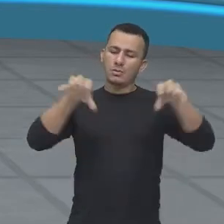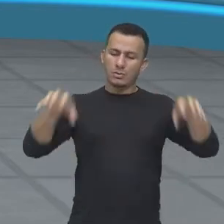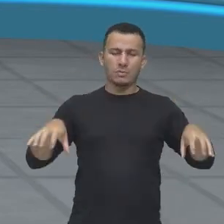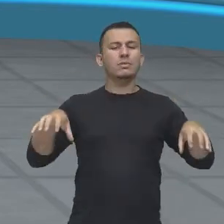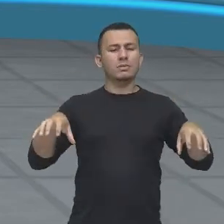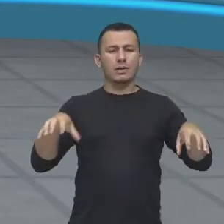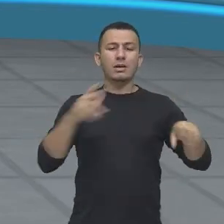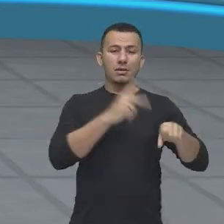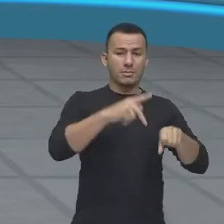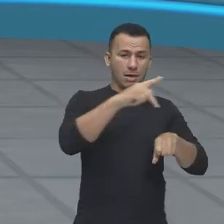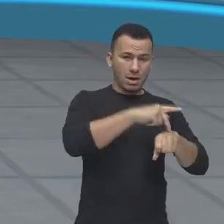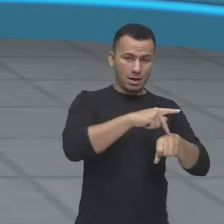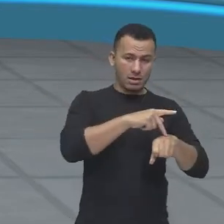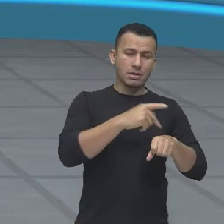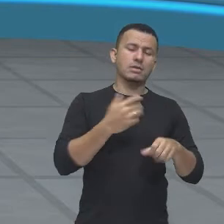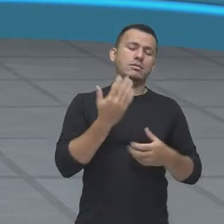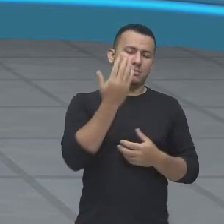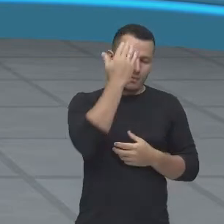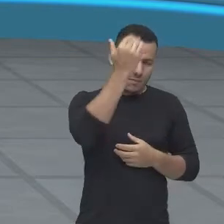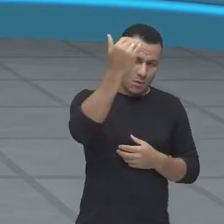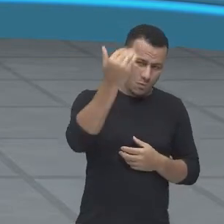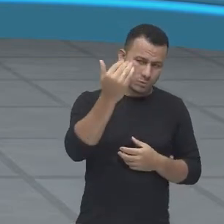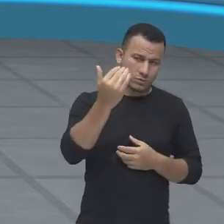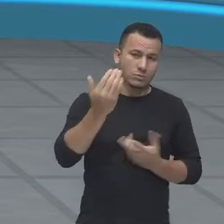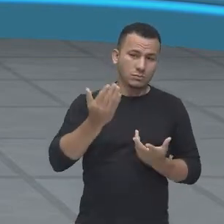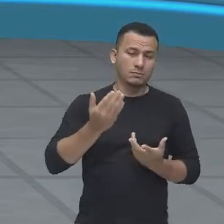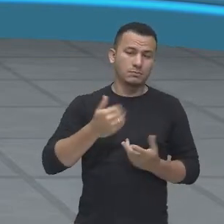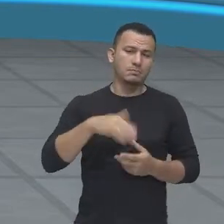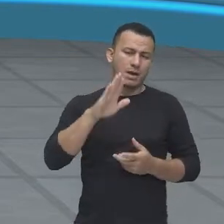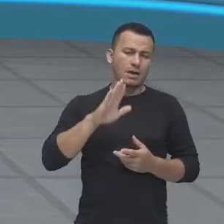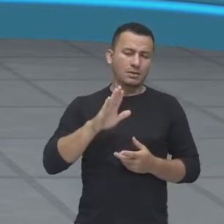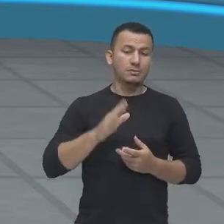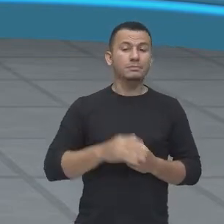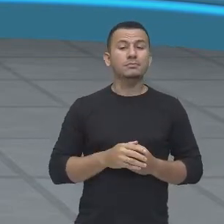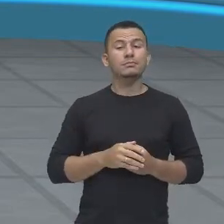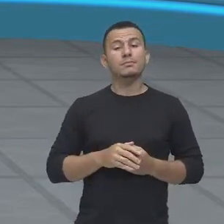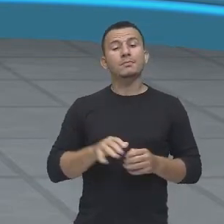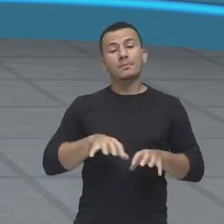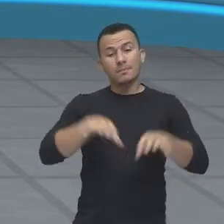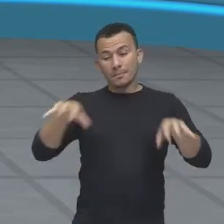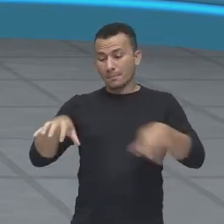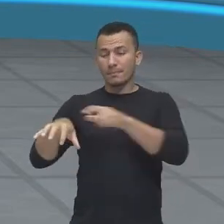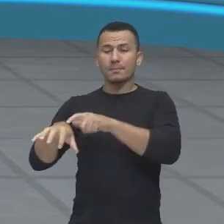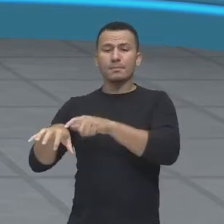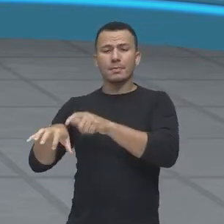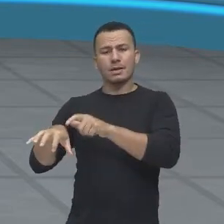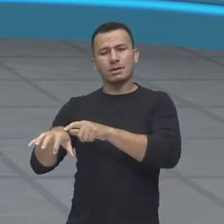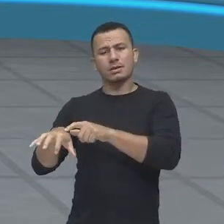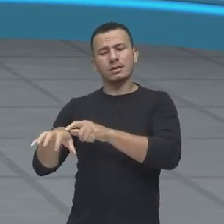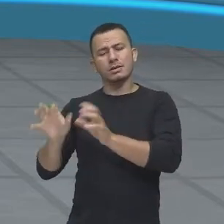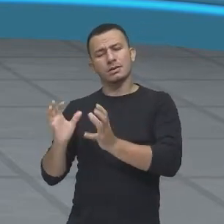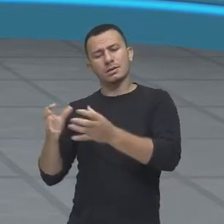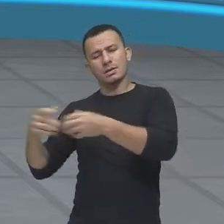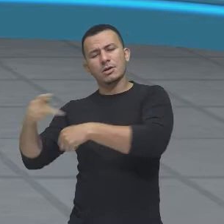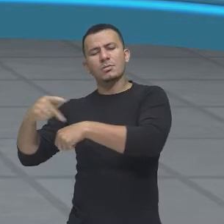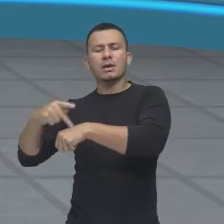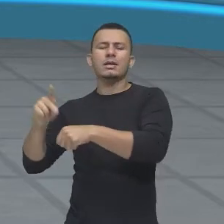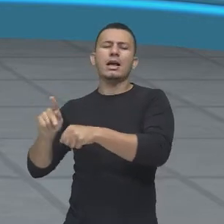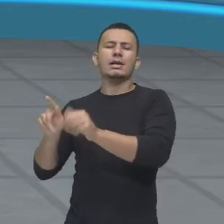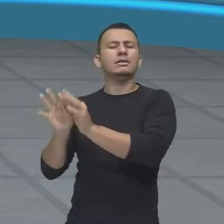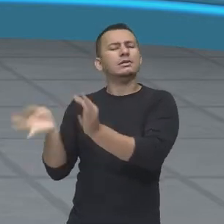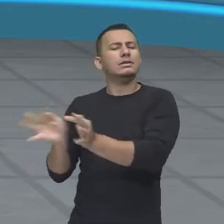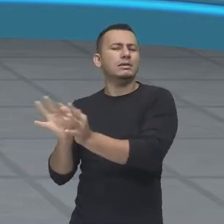de países, os mais conhecidos, vamos dizer assim, né, os países da Europa Ocidental, e os países que são considerados assim a periferia,